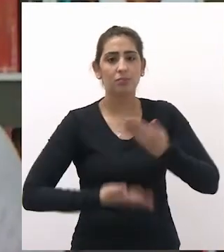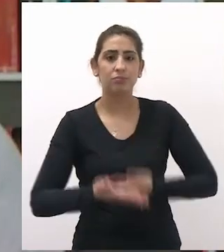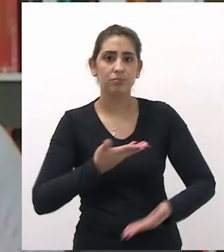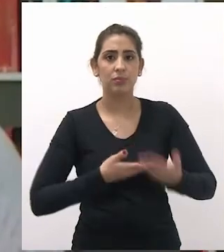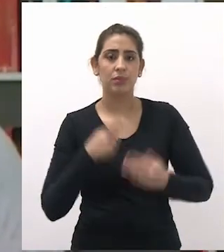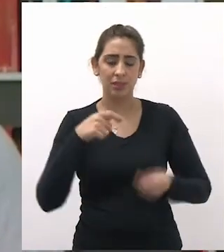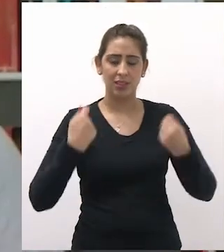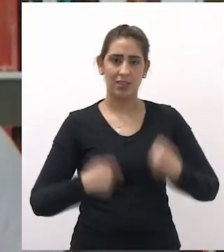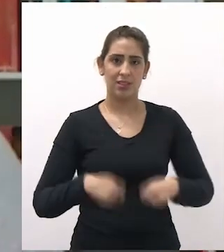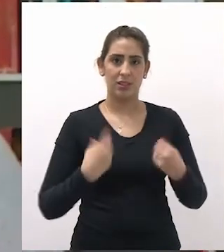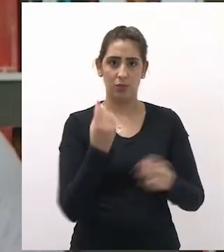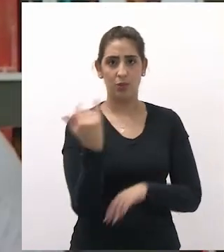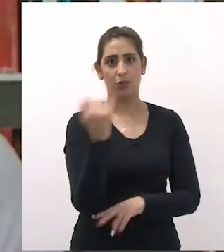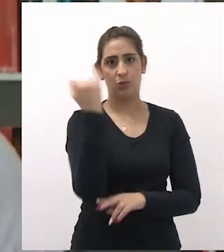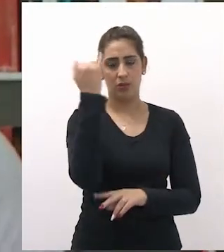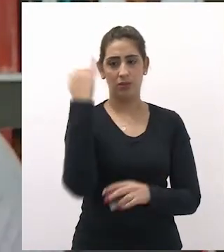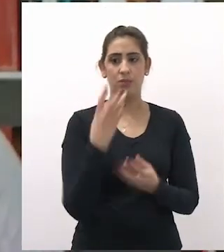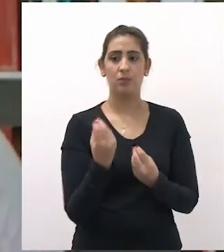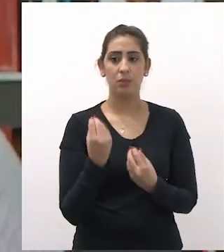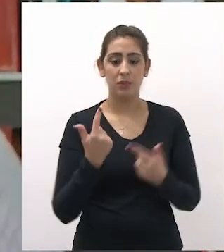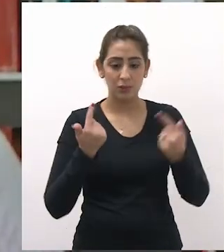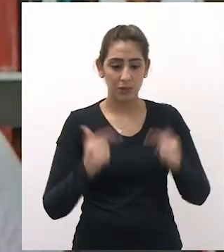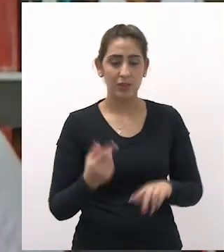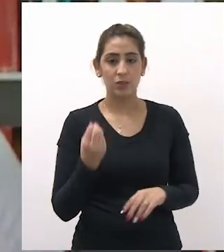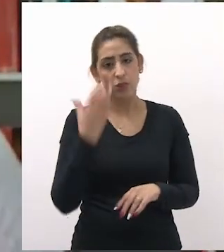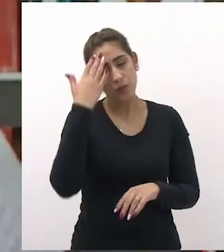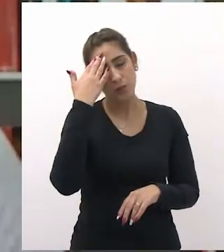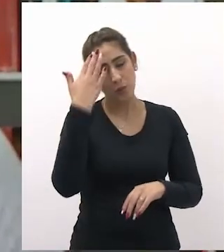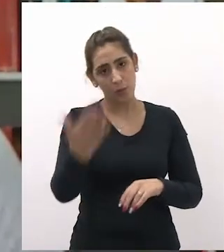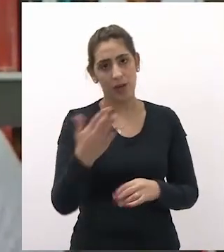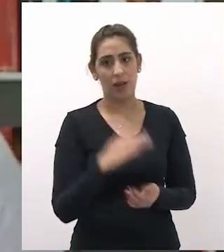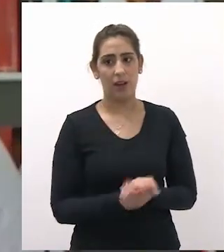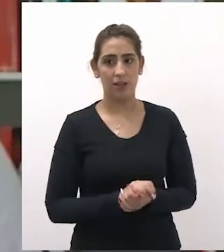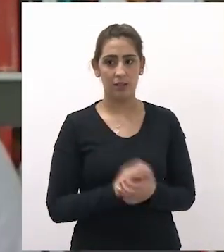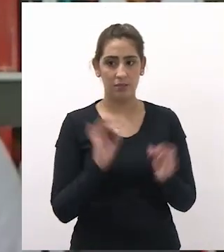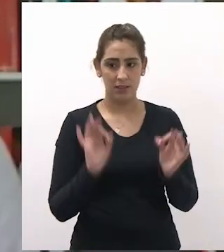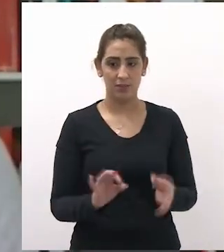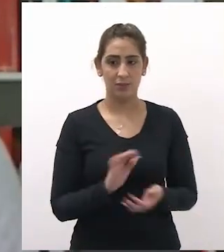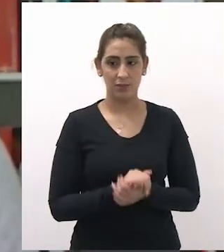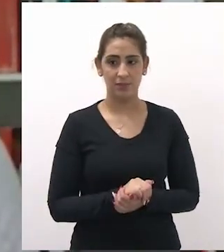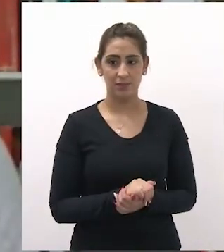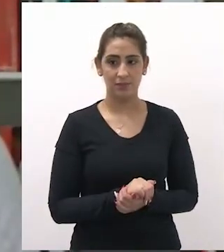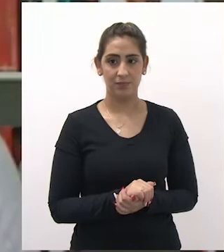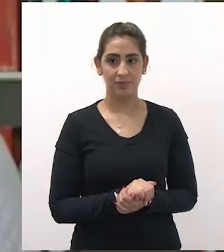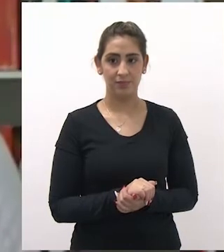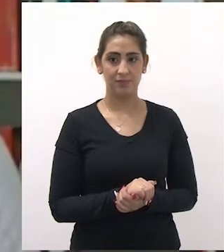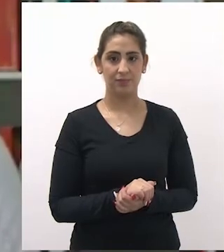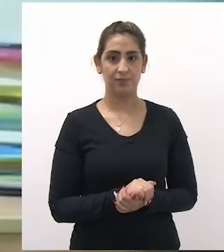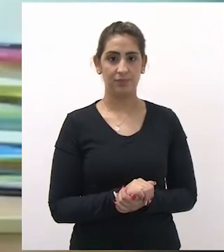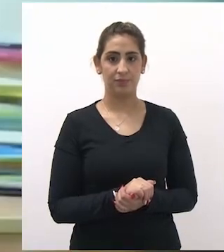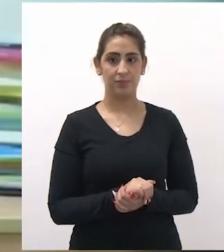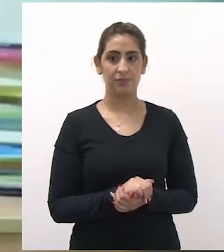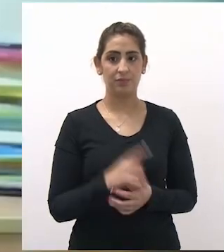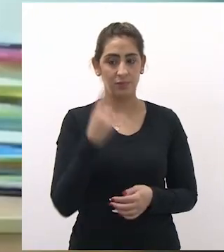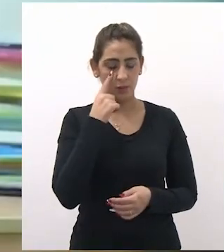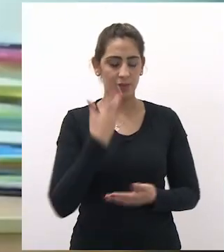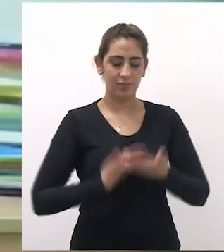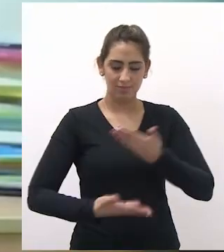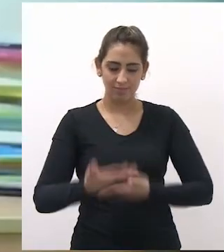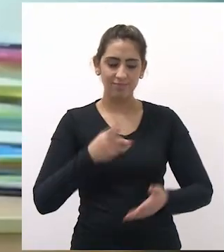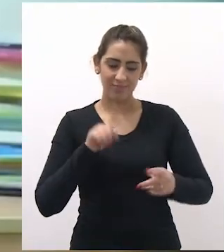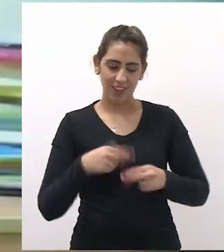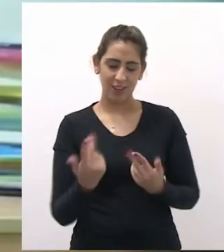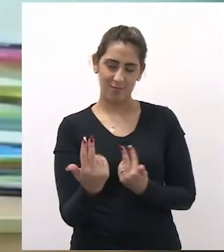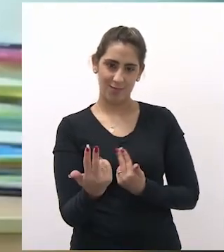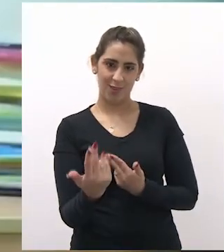tão necessário e muito importante. Mais uma vez, muitíssimo obrigada mesmo. Olha, é recíproco, que eu